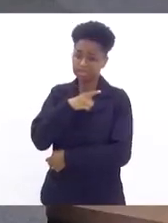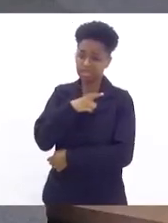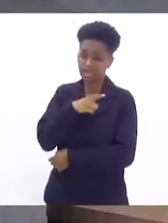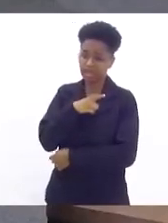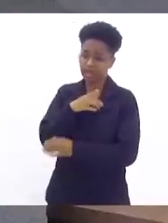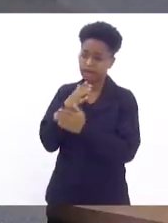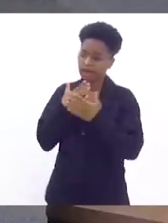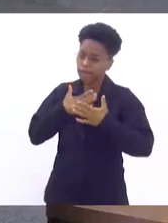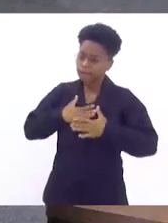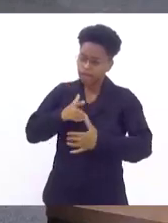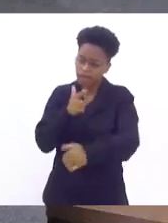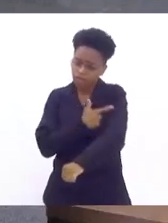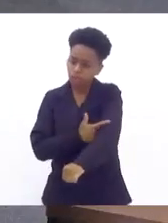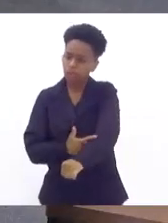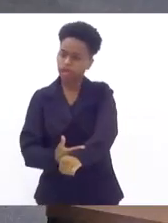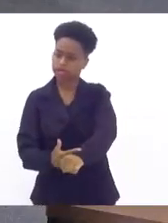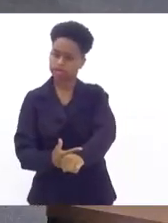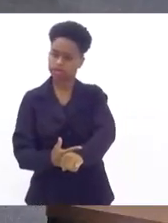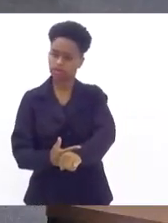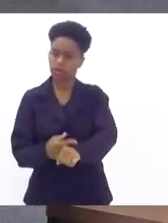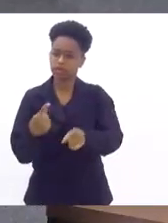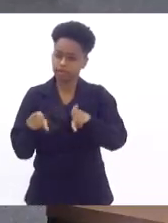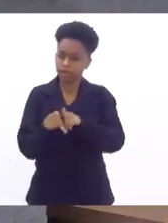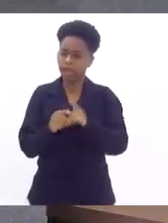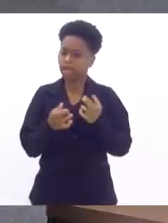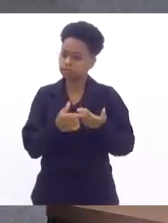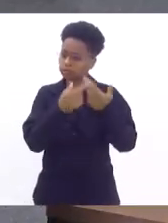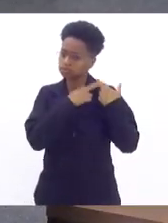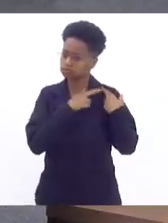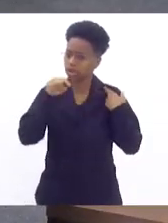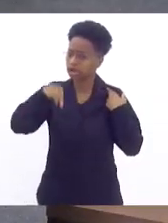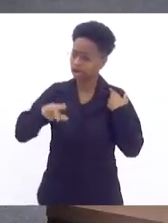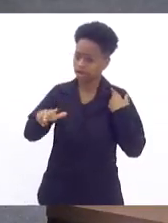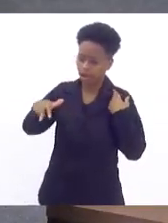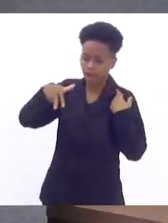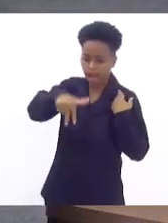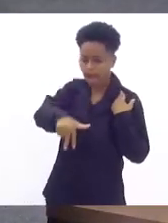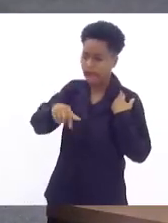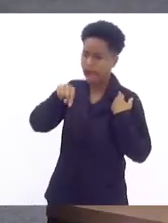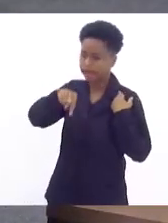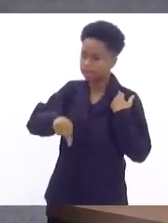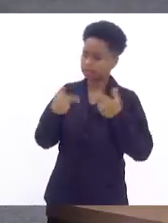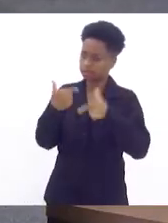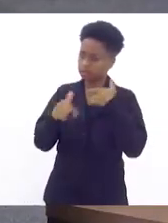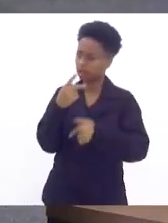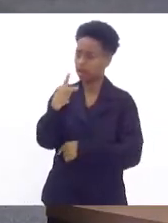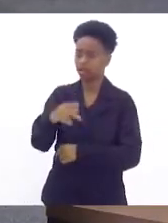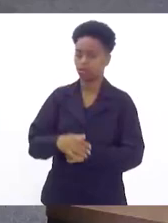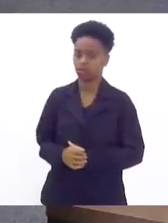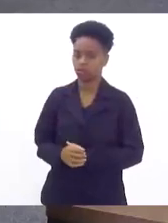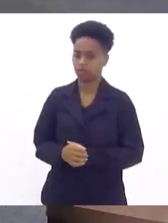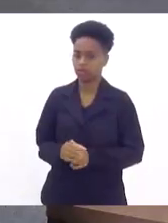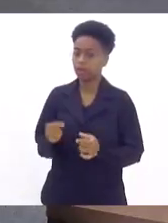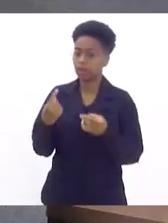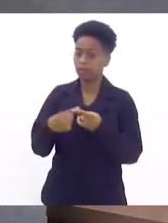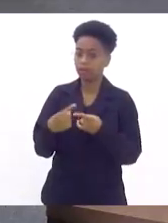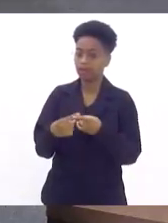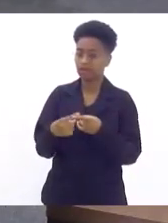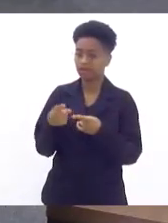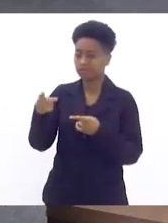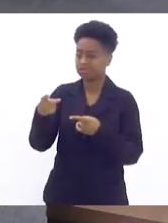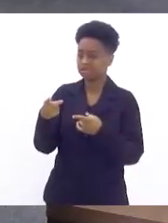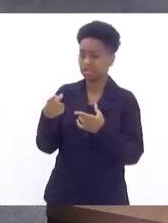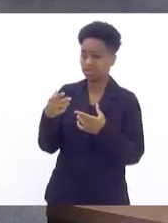fineza responsabilidade pelo cargo que ocupa dentro da Assembleia Legislativa que mal cabe no Senhor